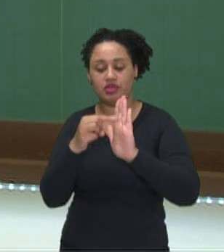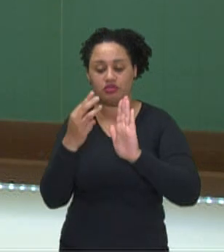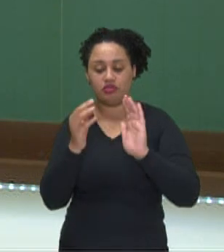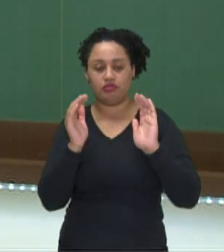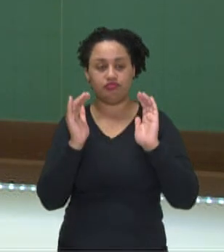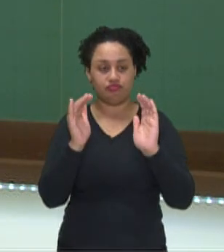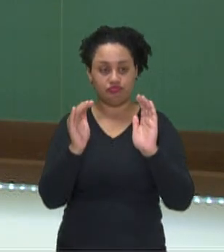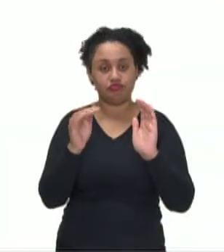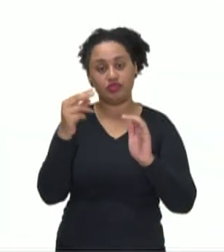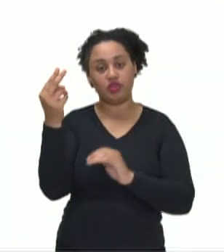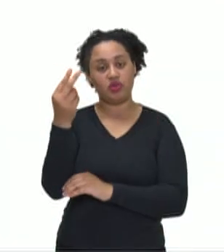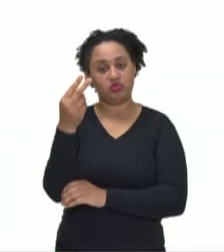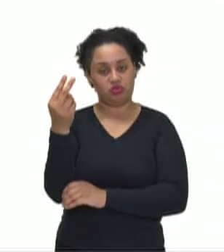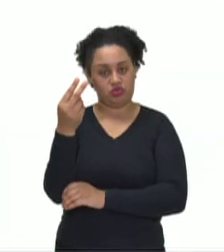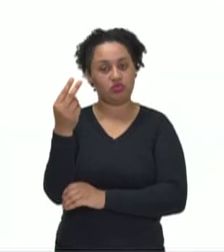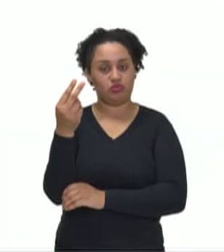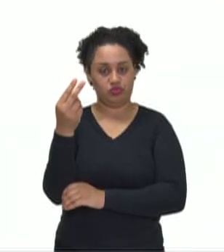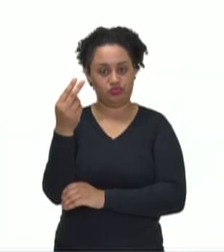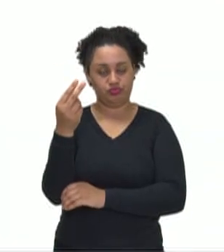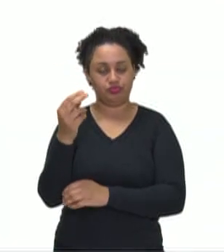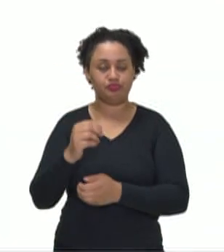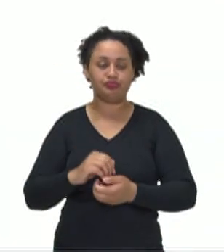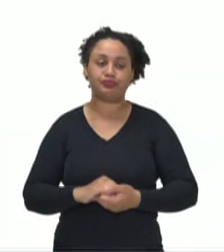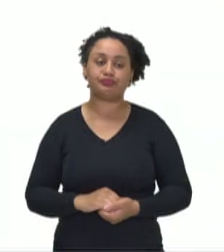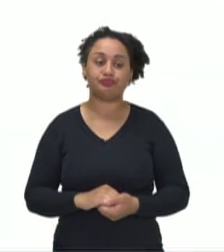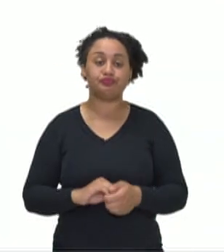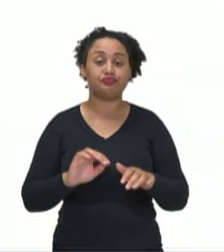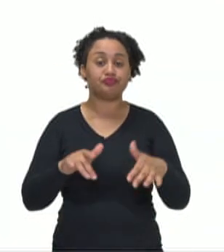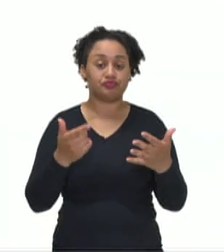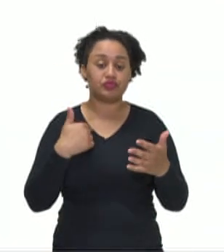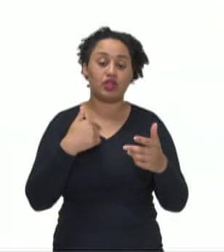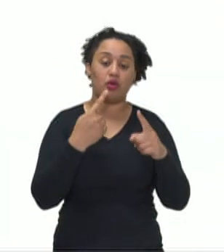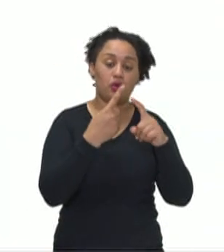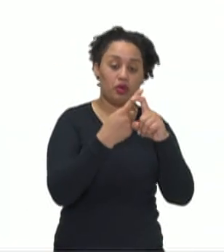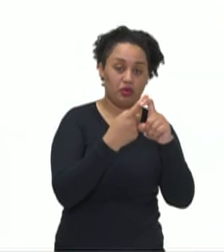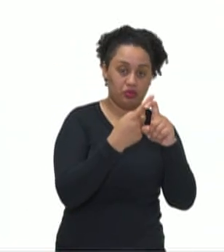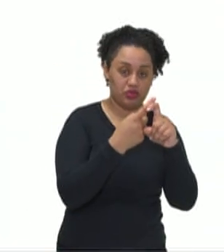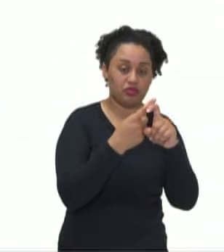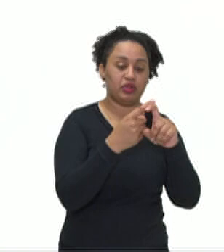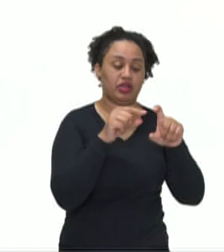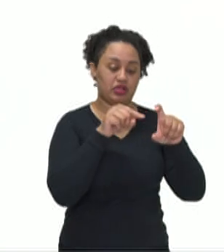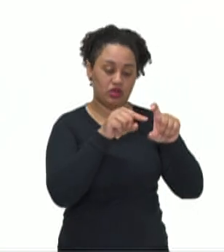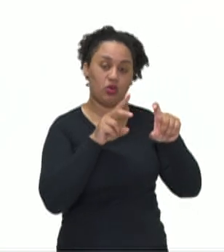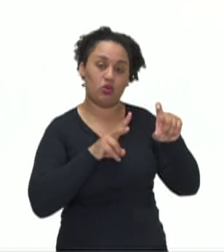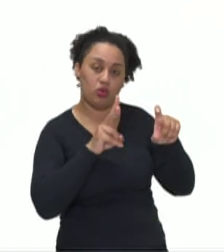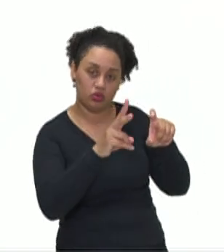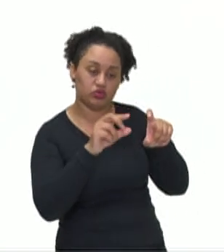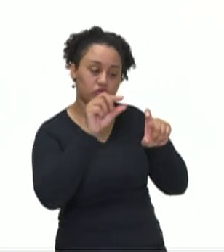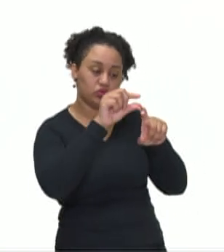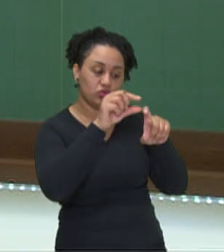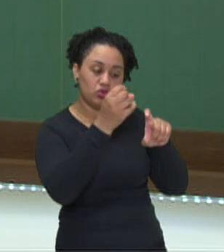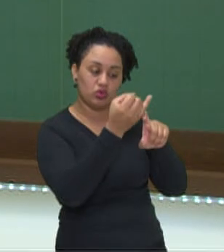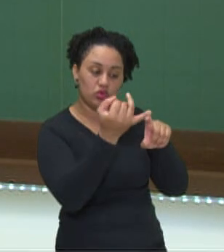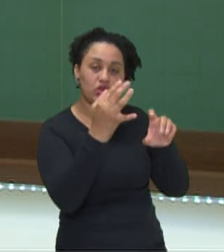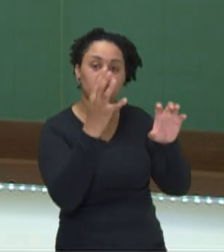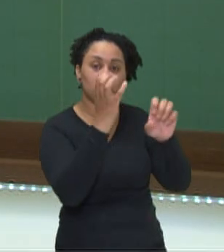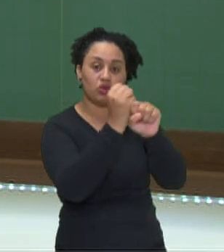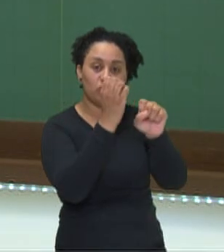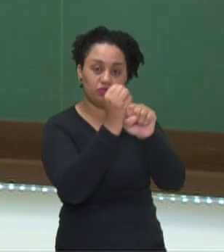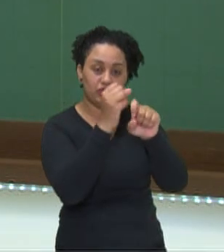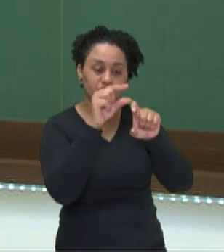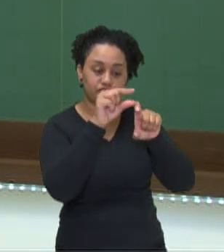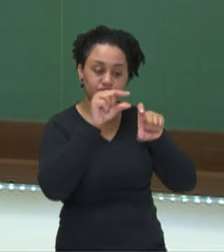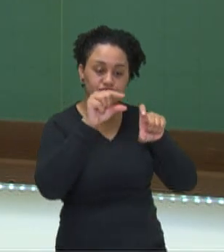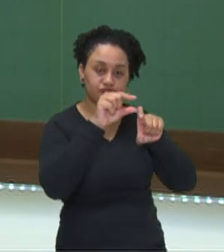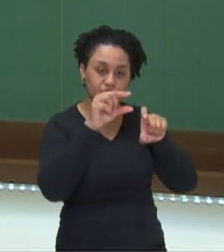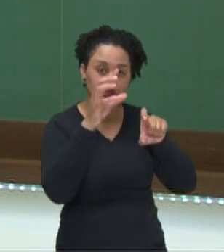resultado, menos 3 elevado ao quadrado. Então, na multiplicação, conservamos a base e somamos os